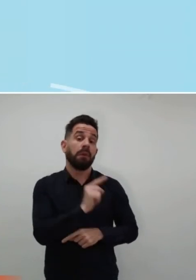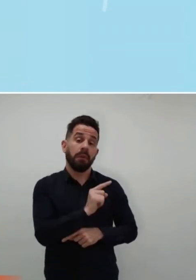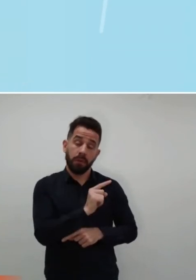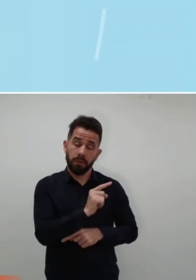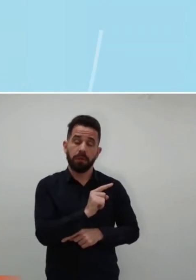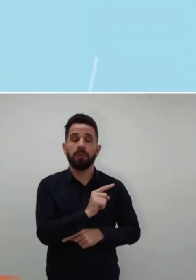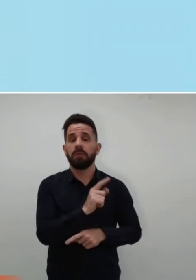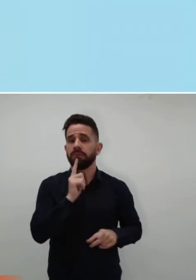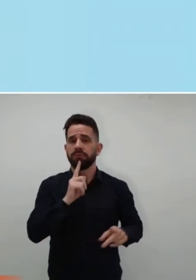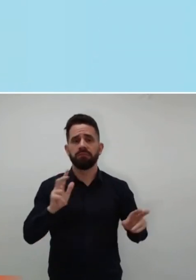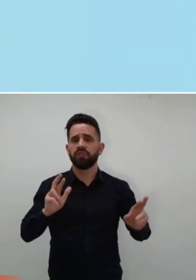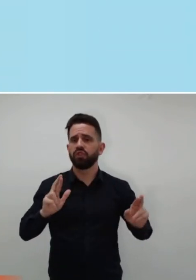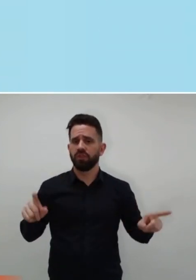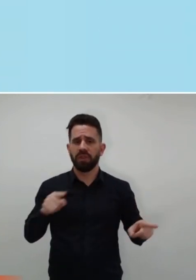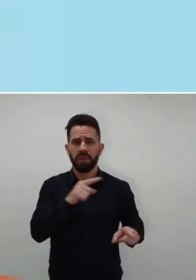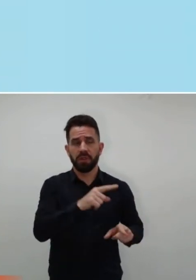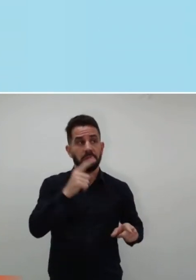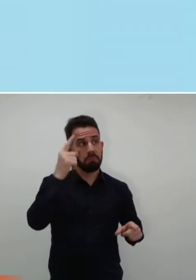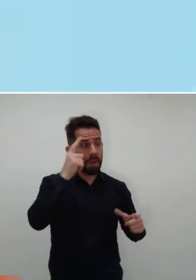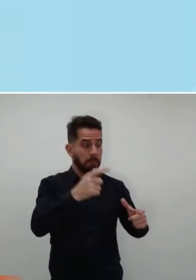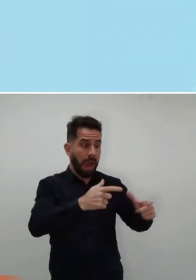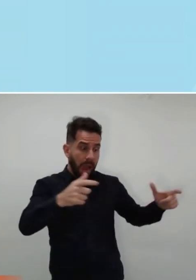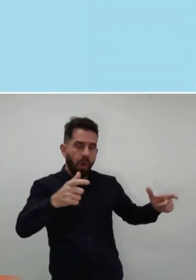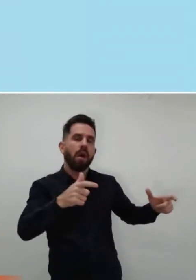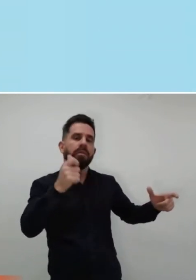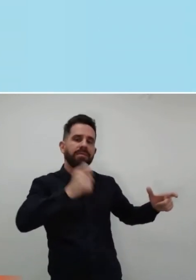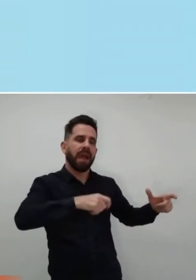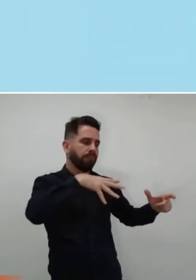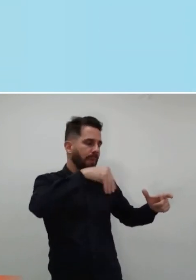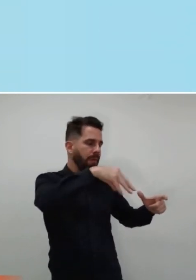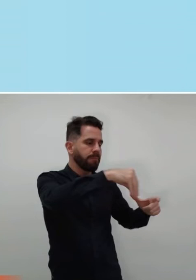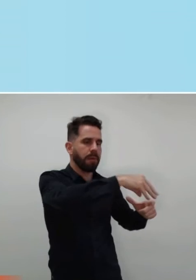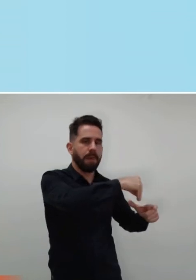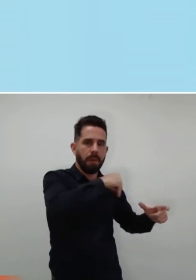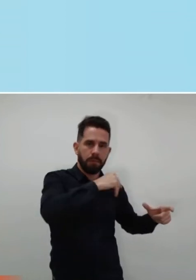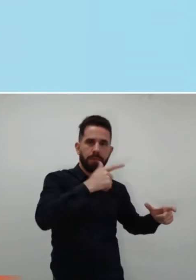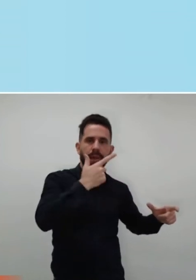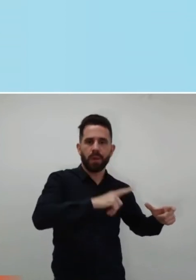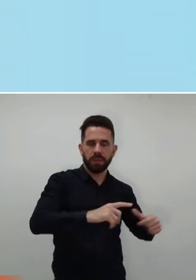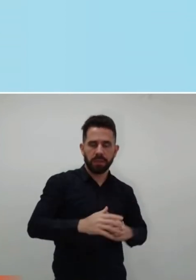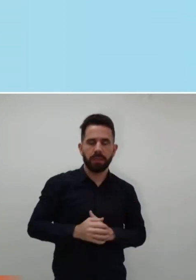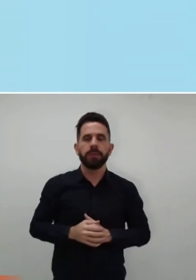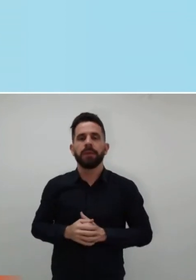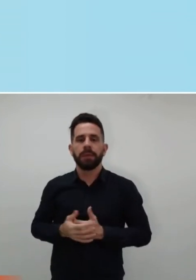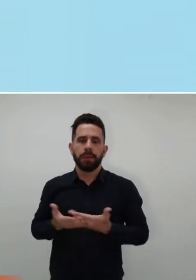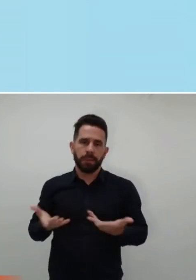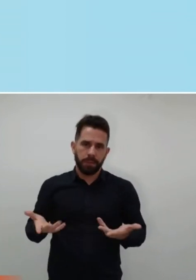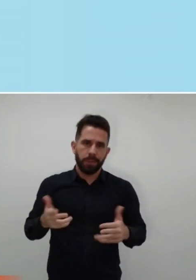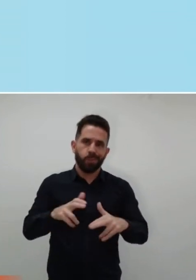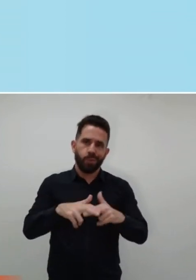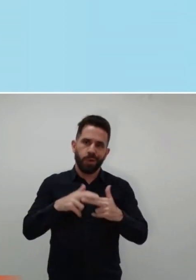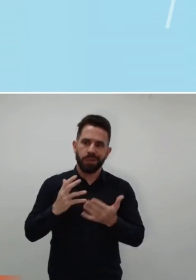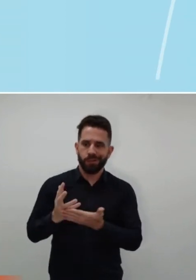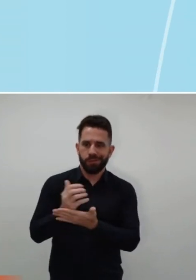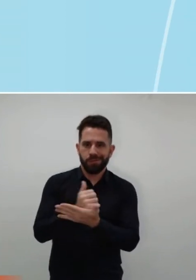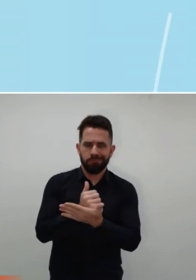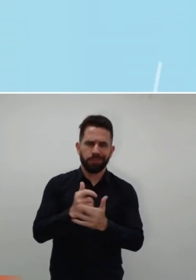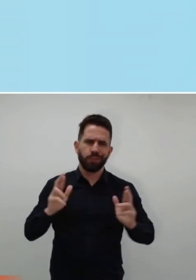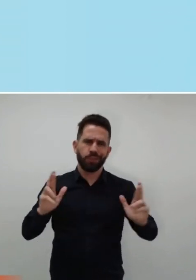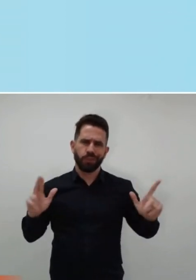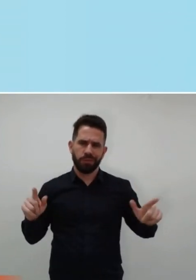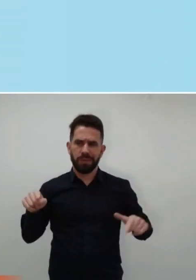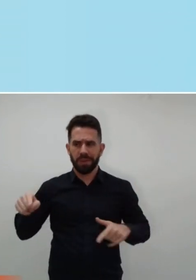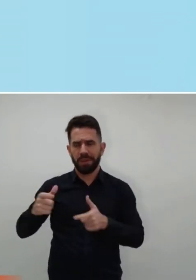conta áreas maiores que 3 hectares. E daí a diferença, né? O Amazon dando resultado maior